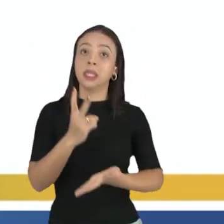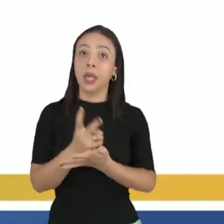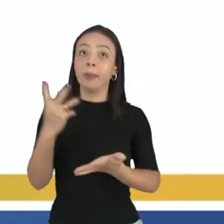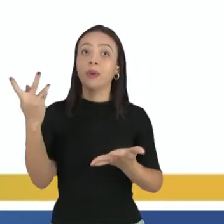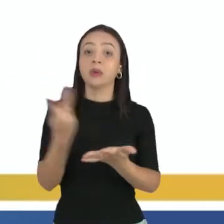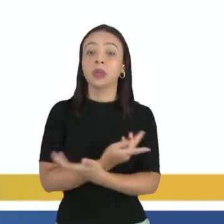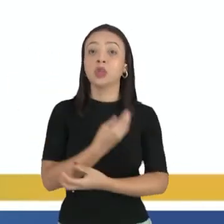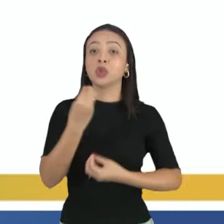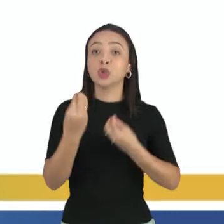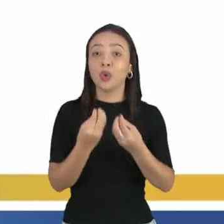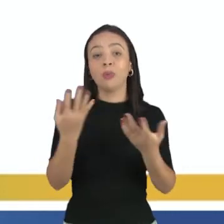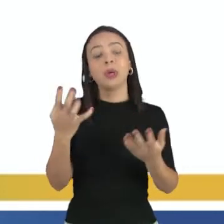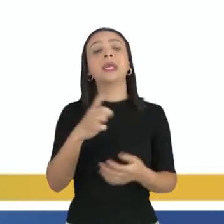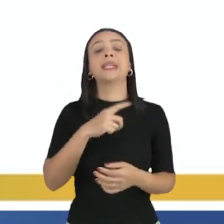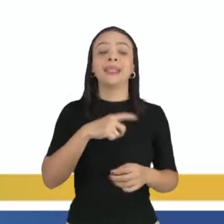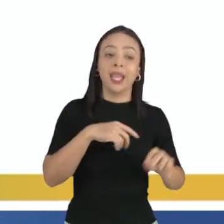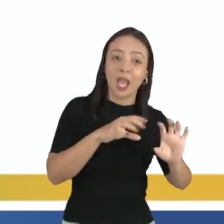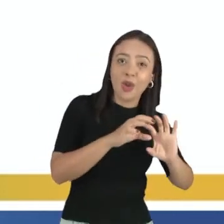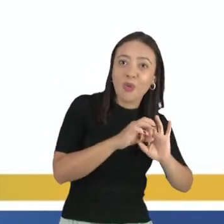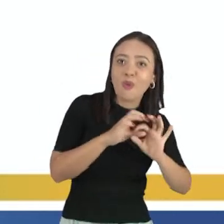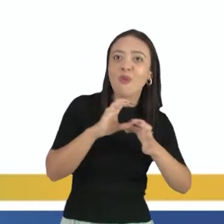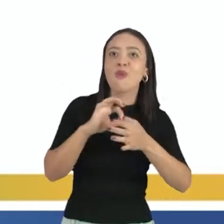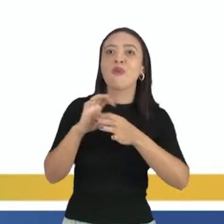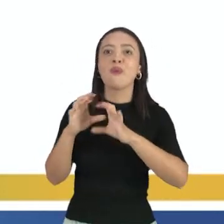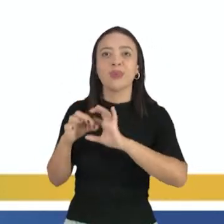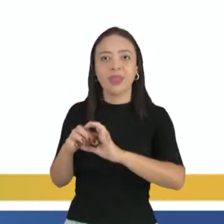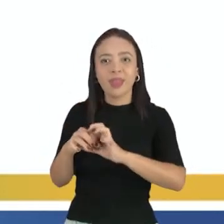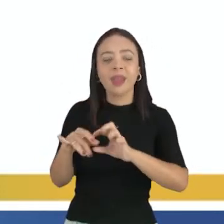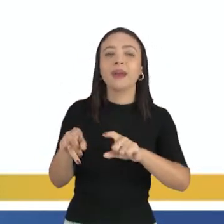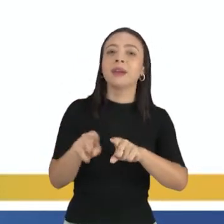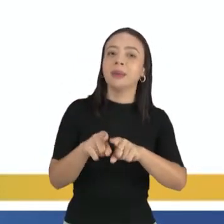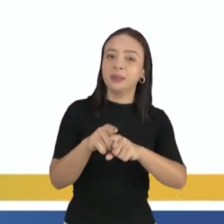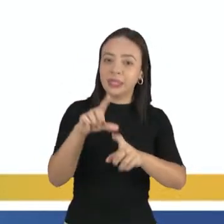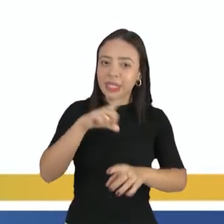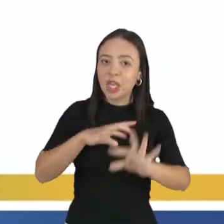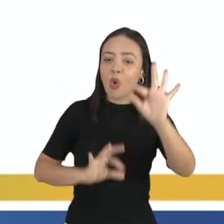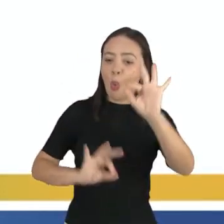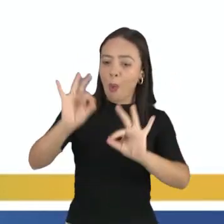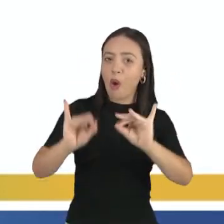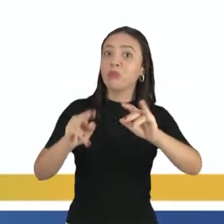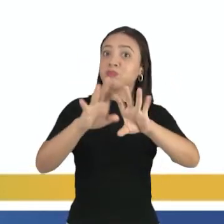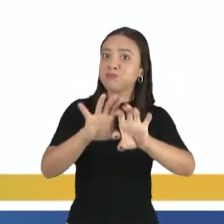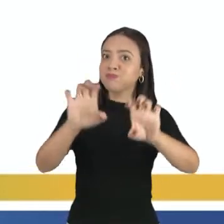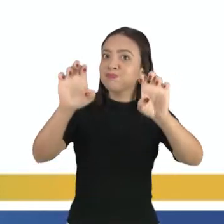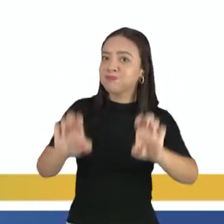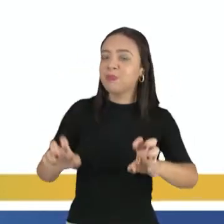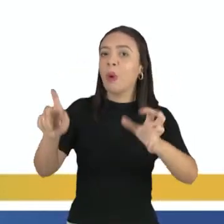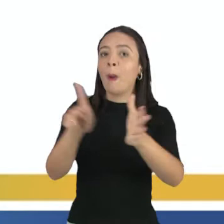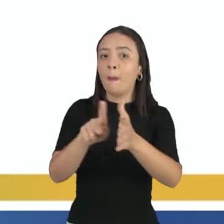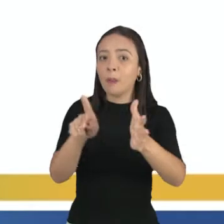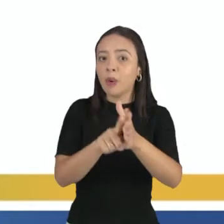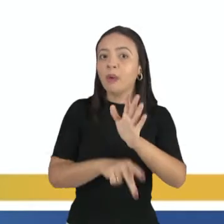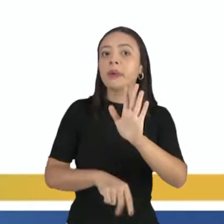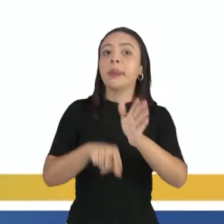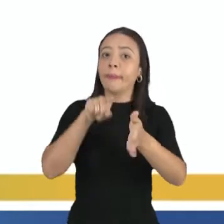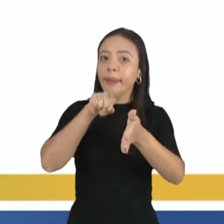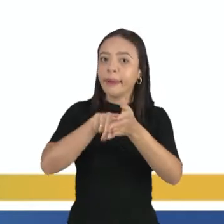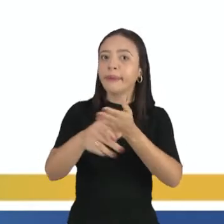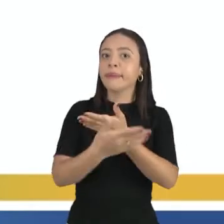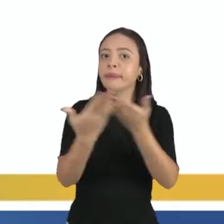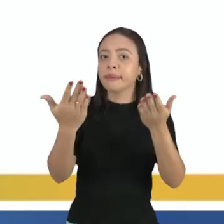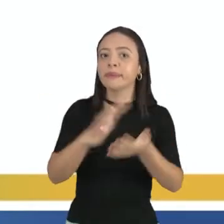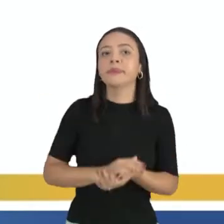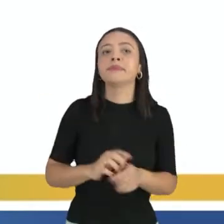Normalmente vai ser algo contextualizado, vai ter toda uma estrutura dentro da questão para você. Mas